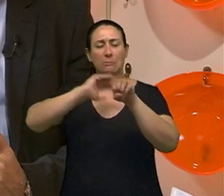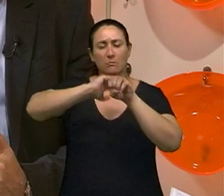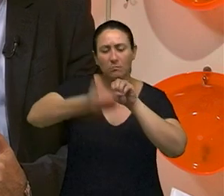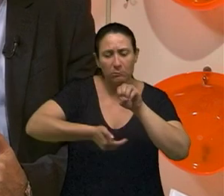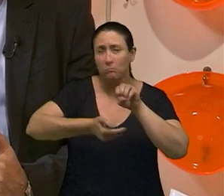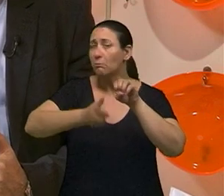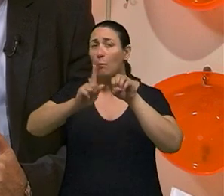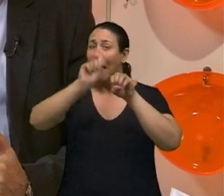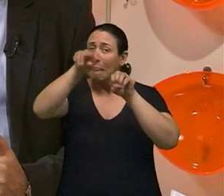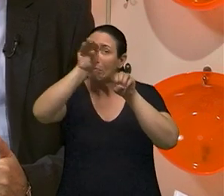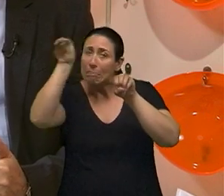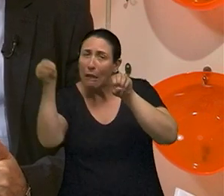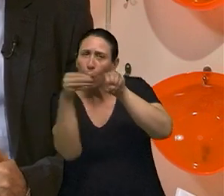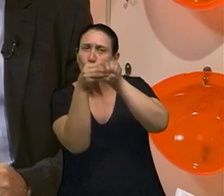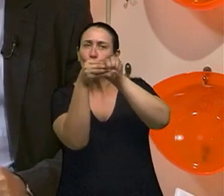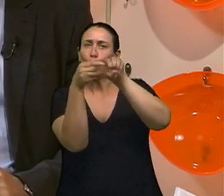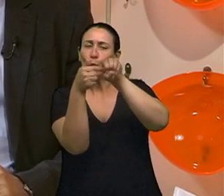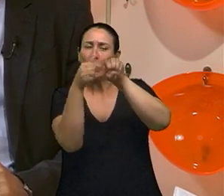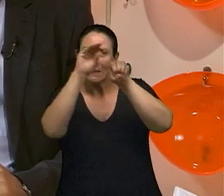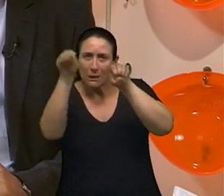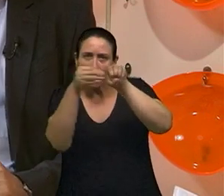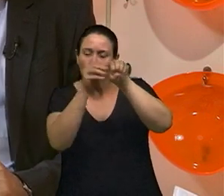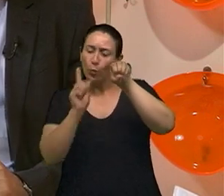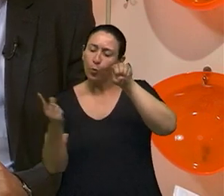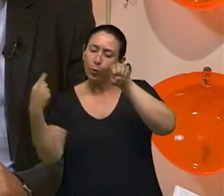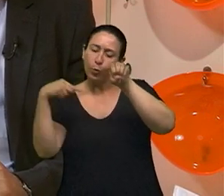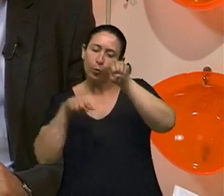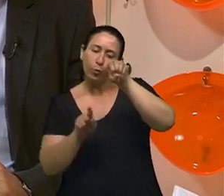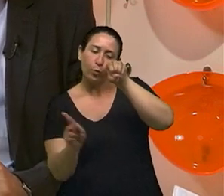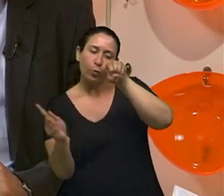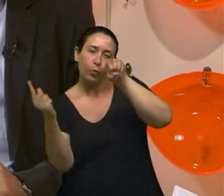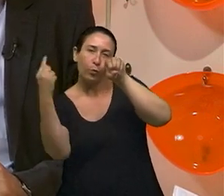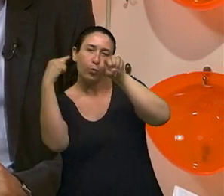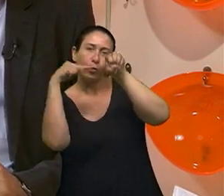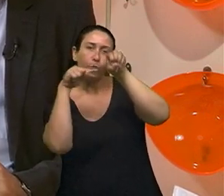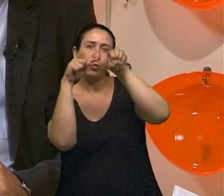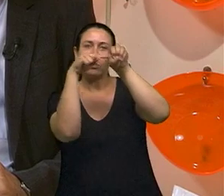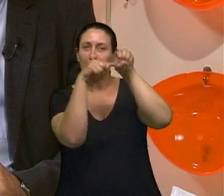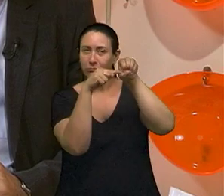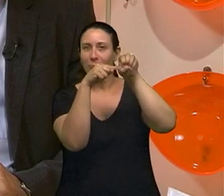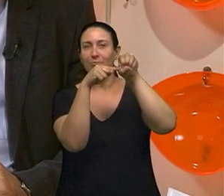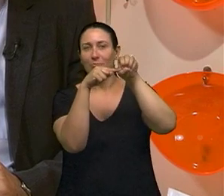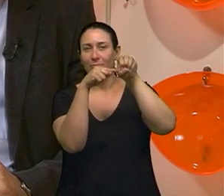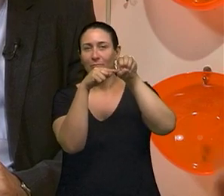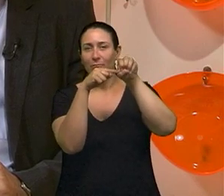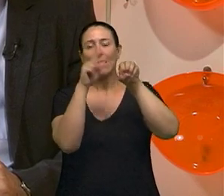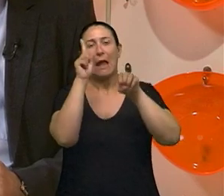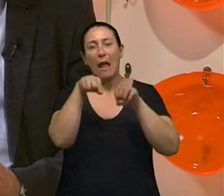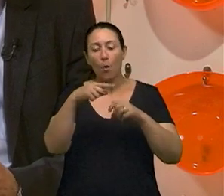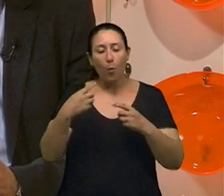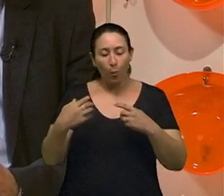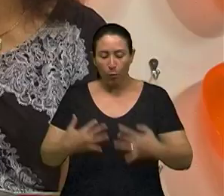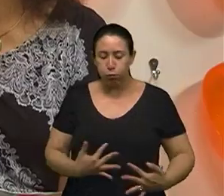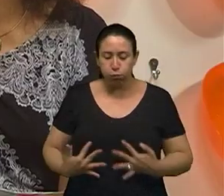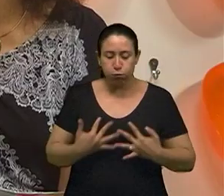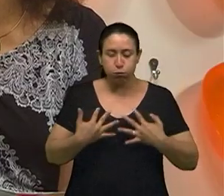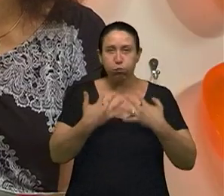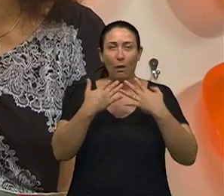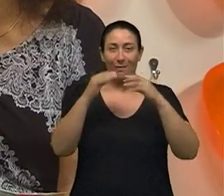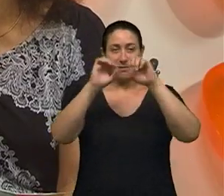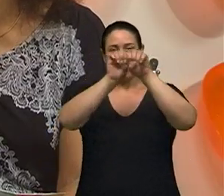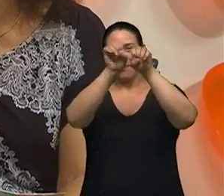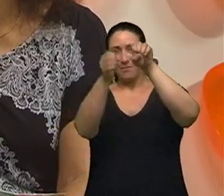reparo interno Então como a gente navega por dentro dos vasos se chama de cirurgia endovascular e ele e ele entra